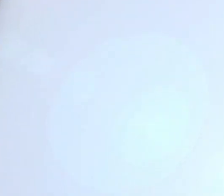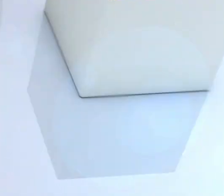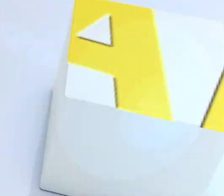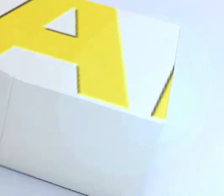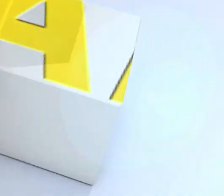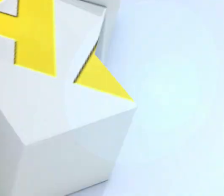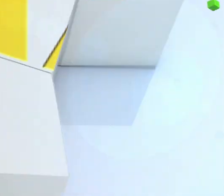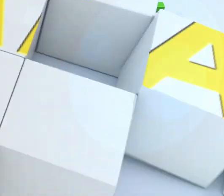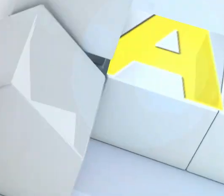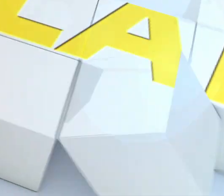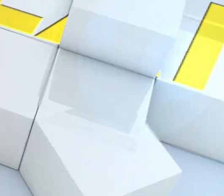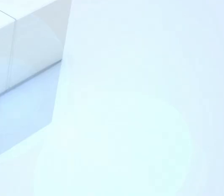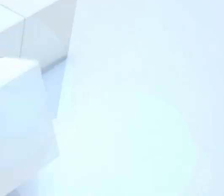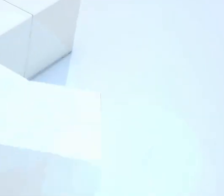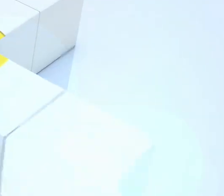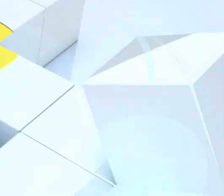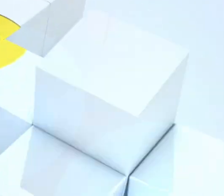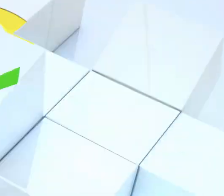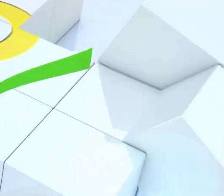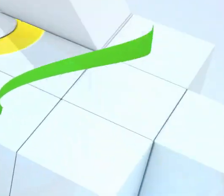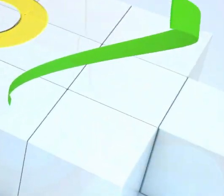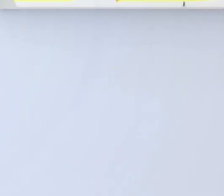Thank you.